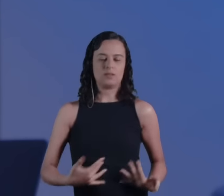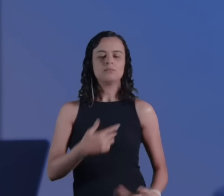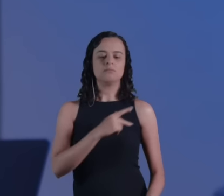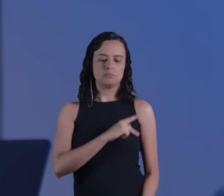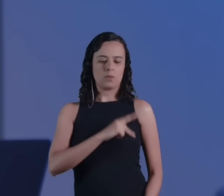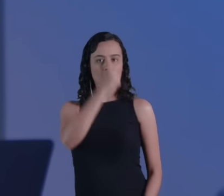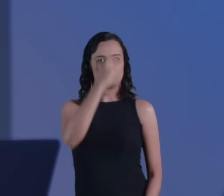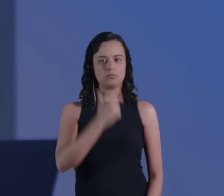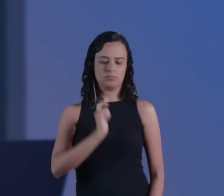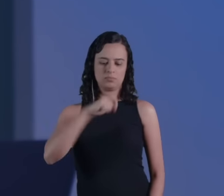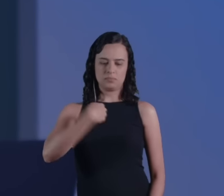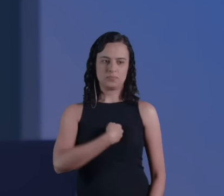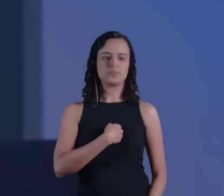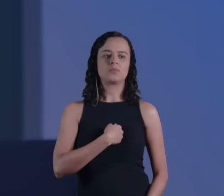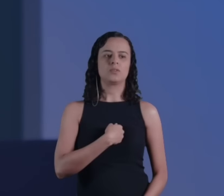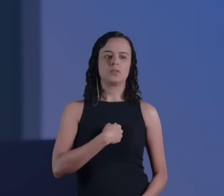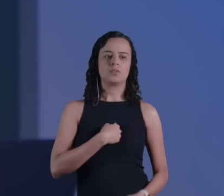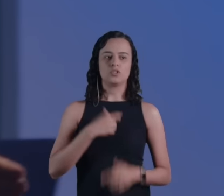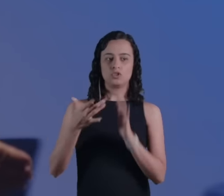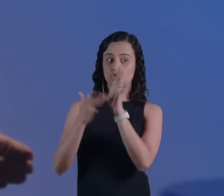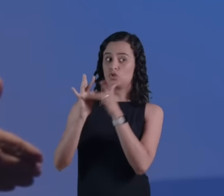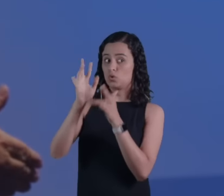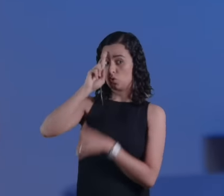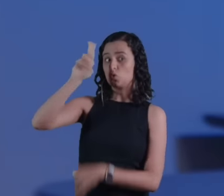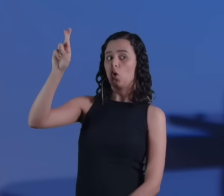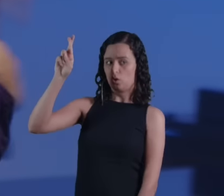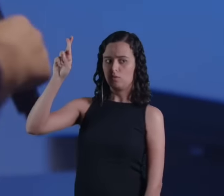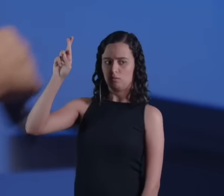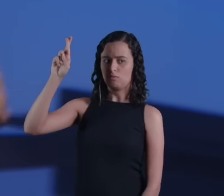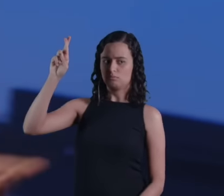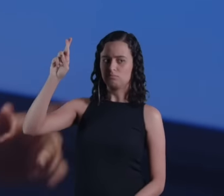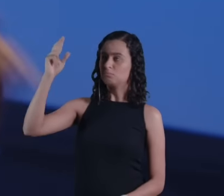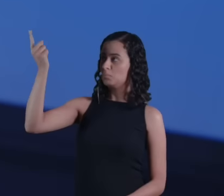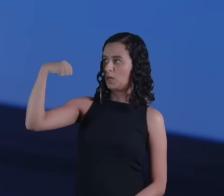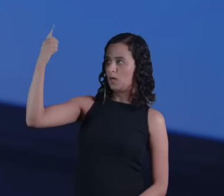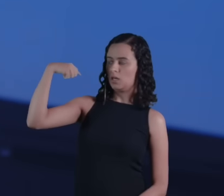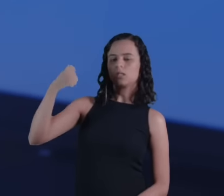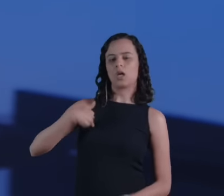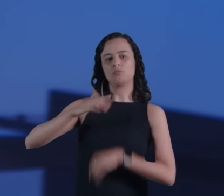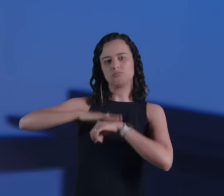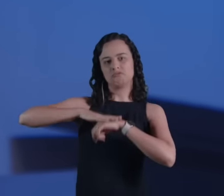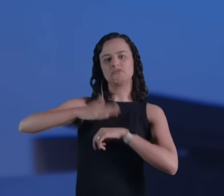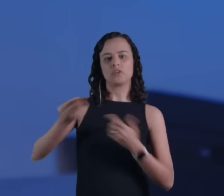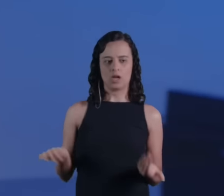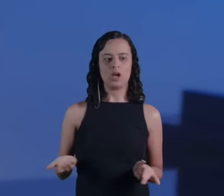um missionário de Jesus. Em